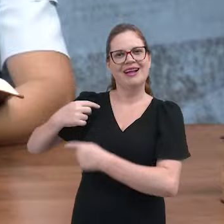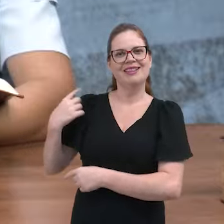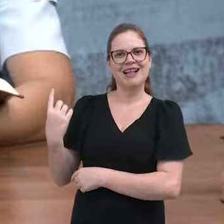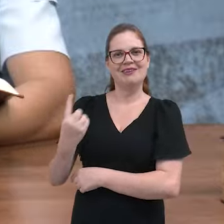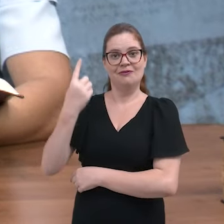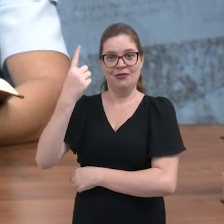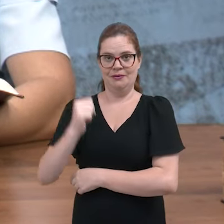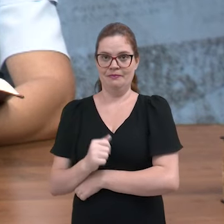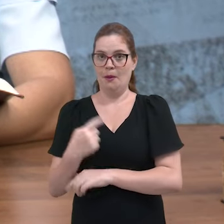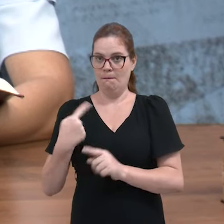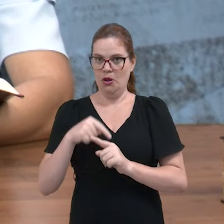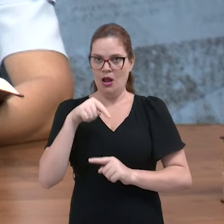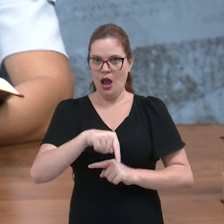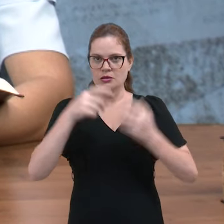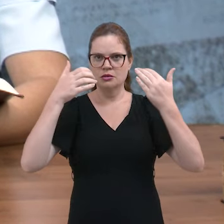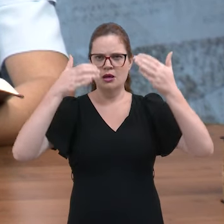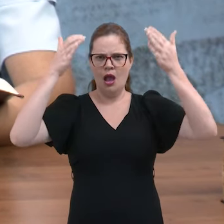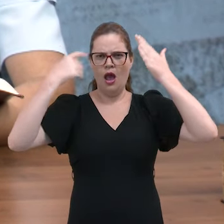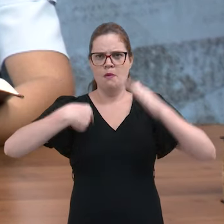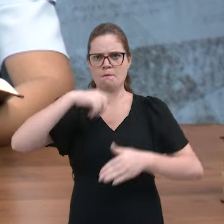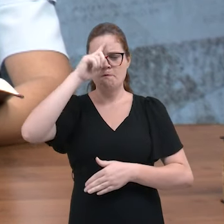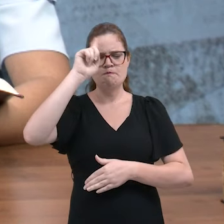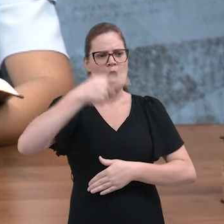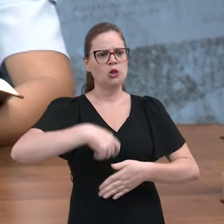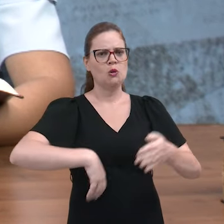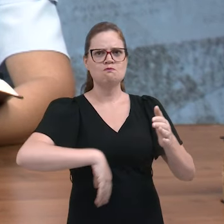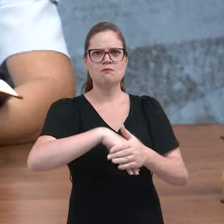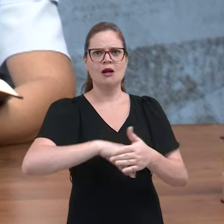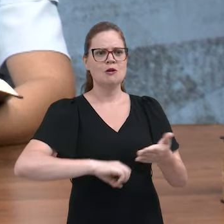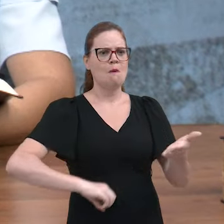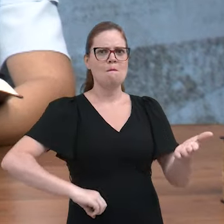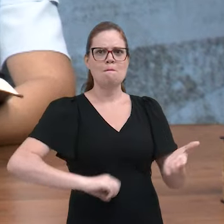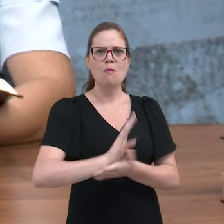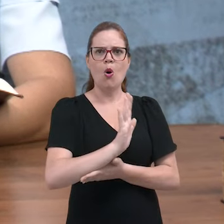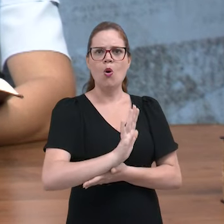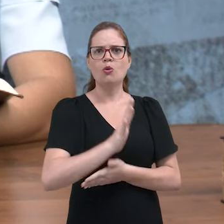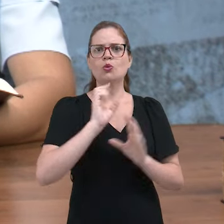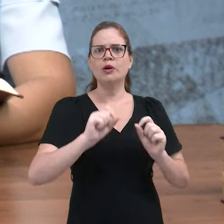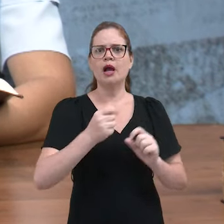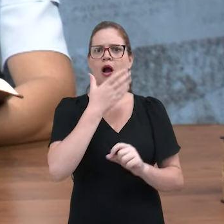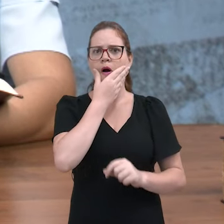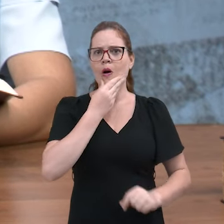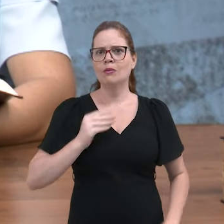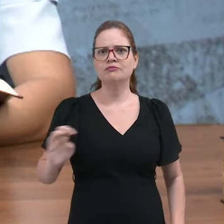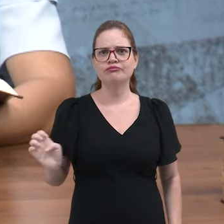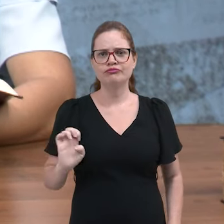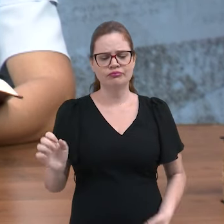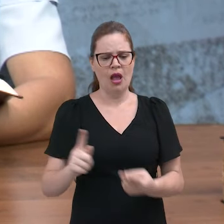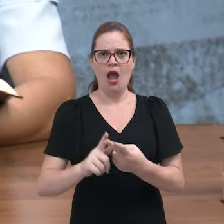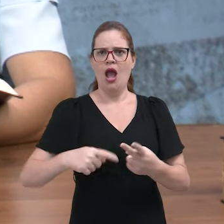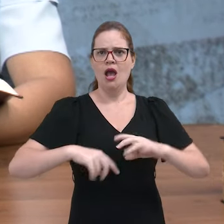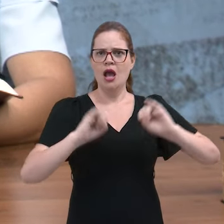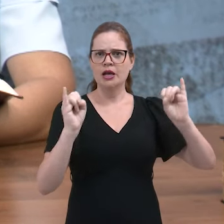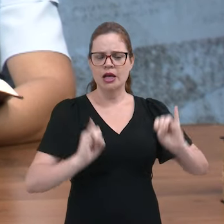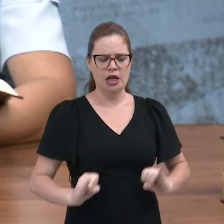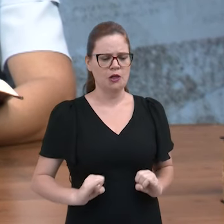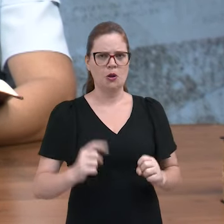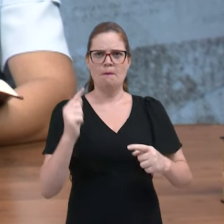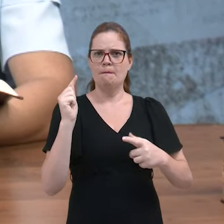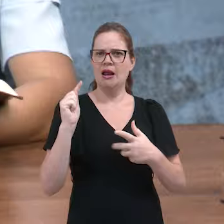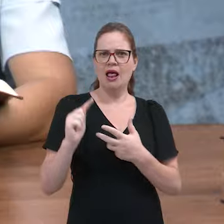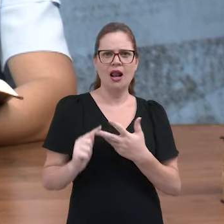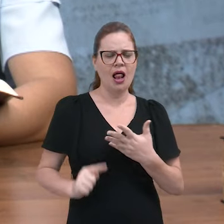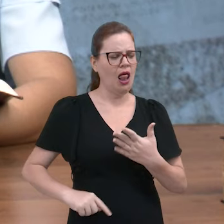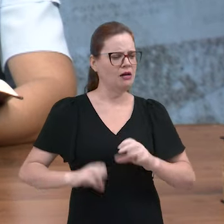da terra os rapazes escandalosos e tirou todos os ídolos que seus pais fizeram.